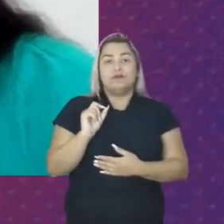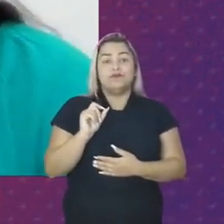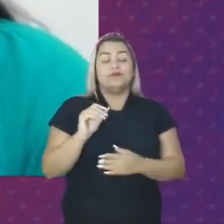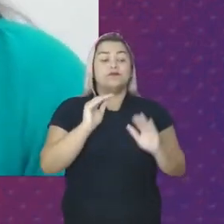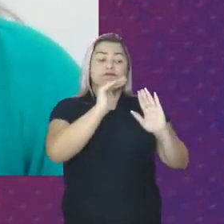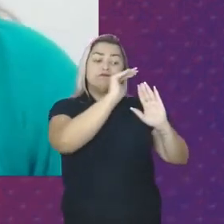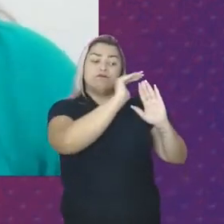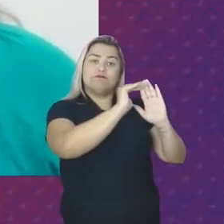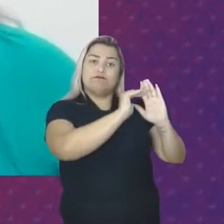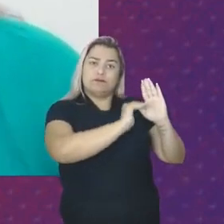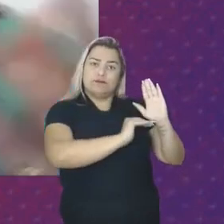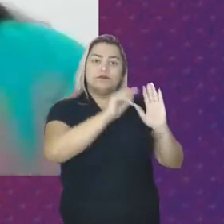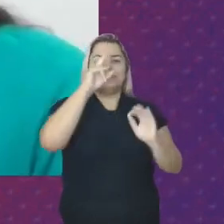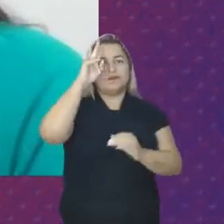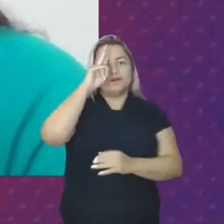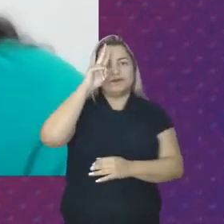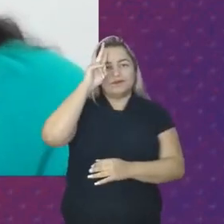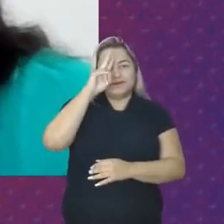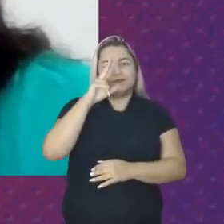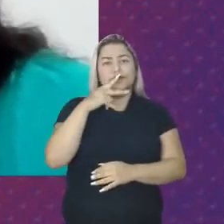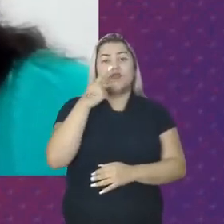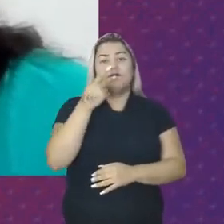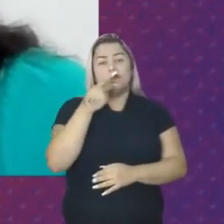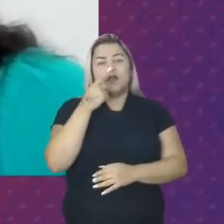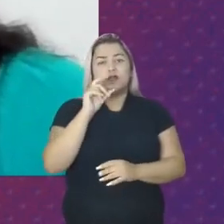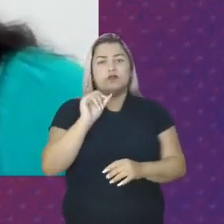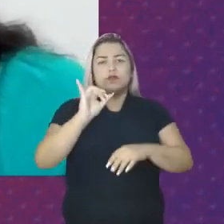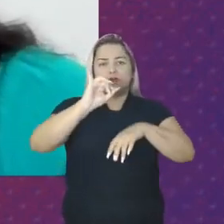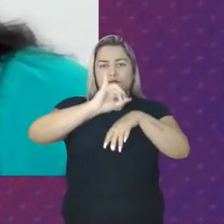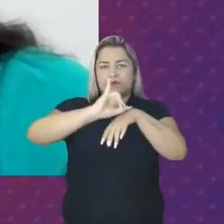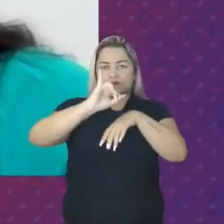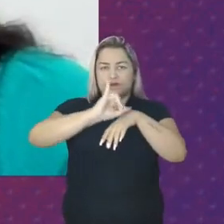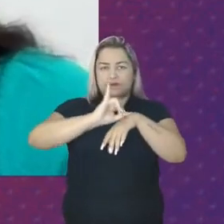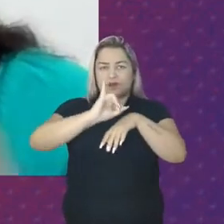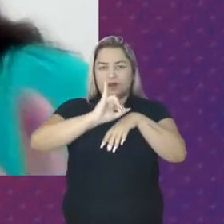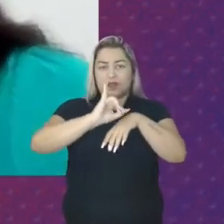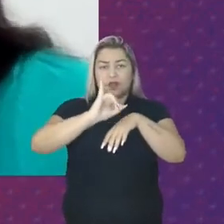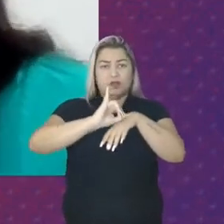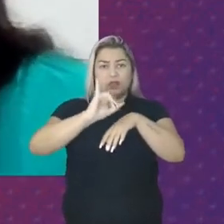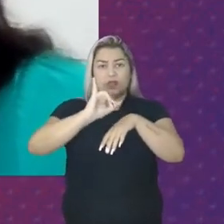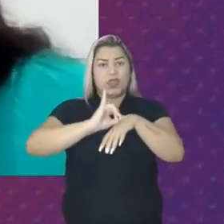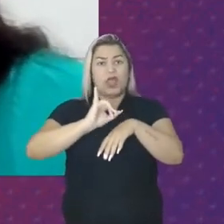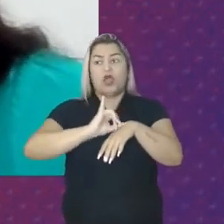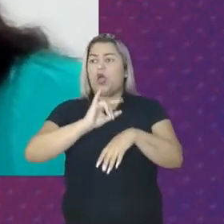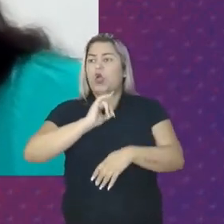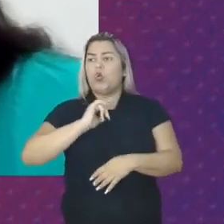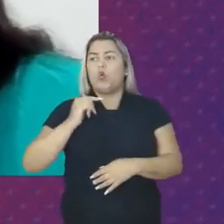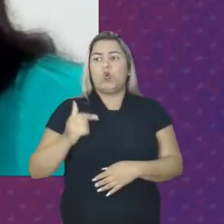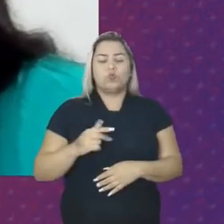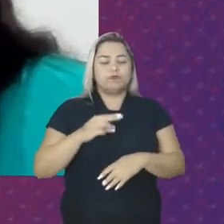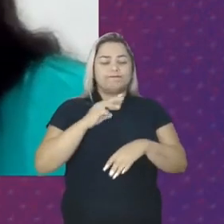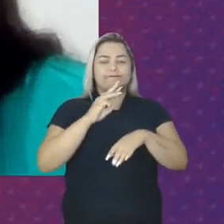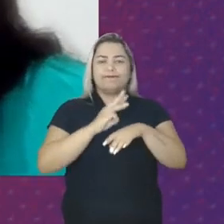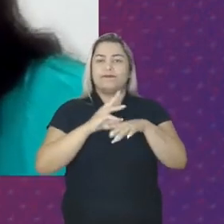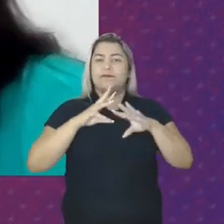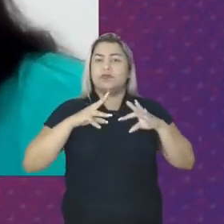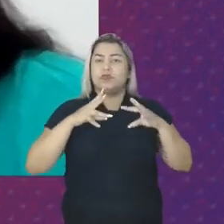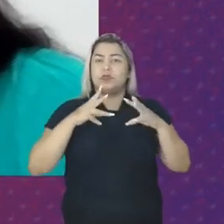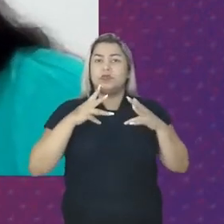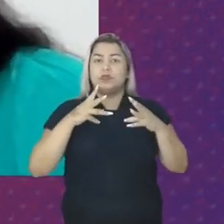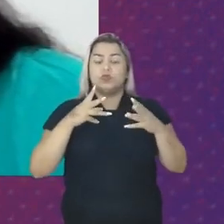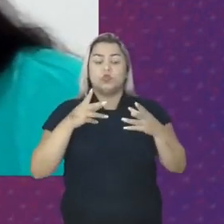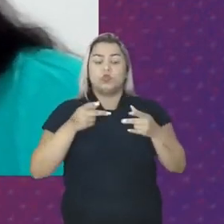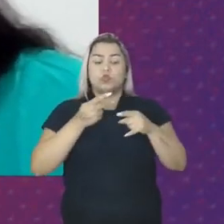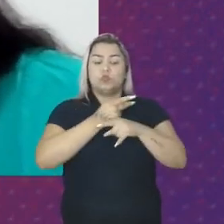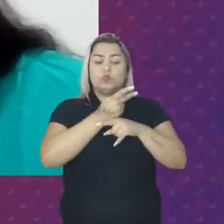panorama histórico. Eu queria colocar que a Central, ela não tem tanto material assim que a gente possa buscar